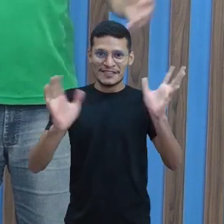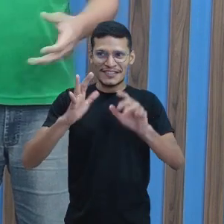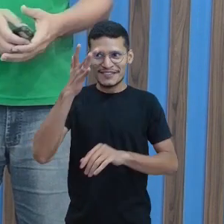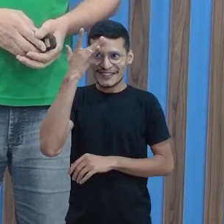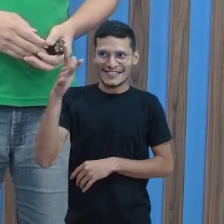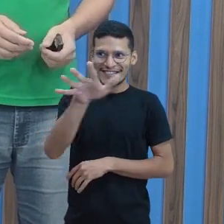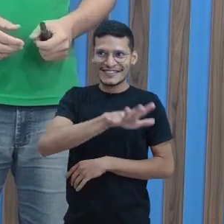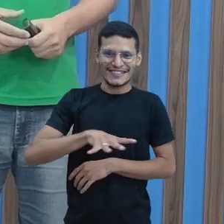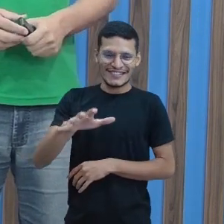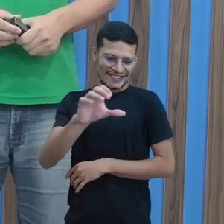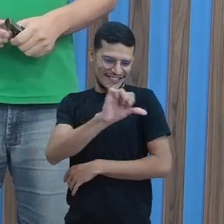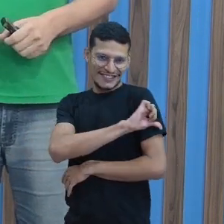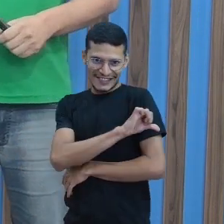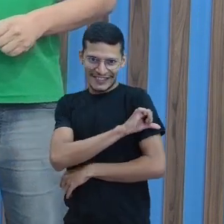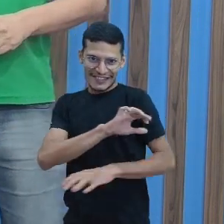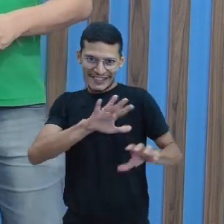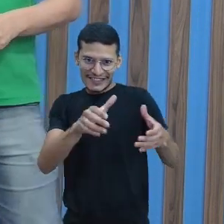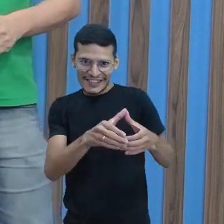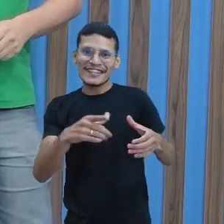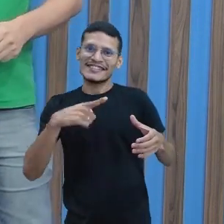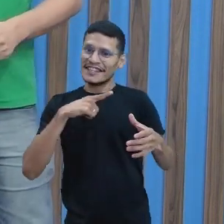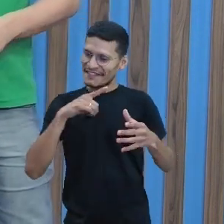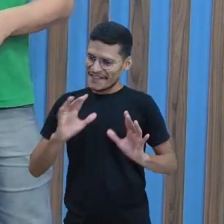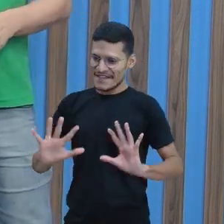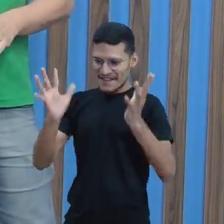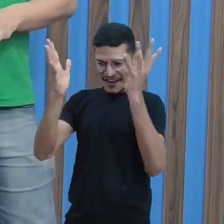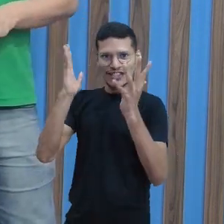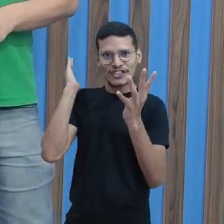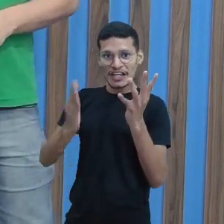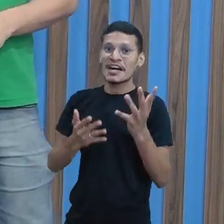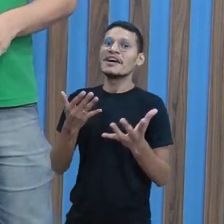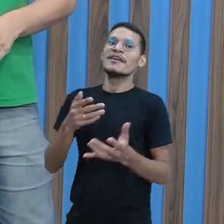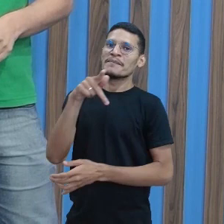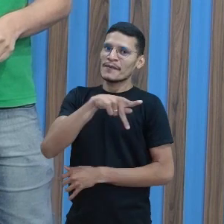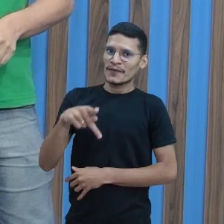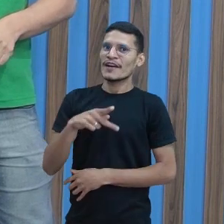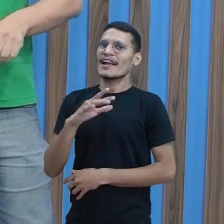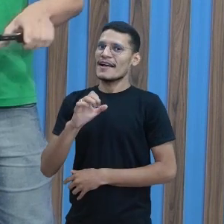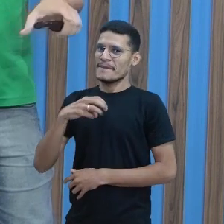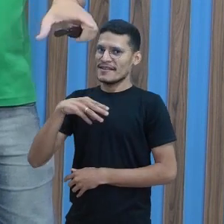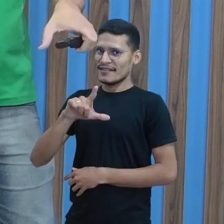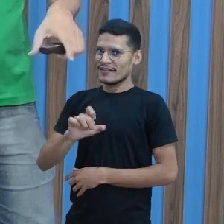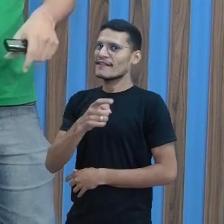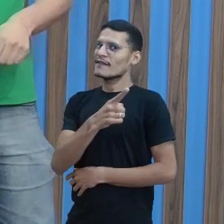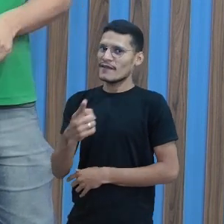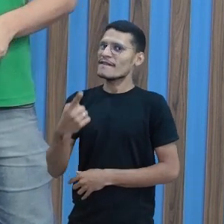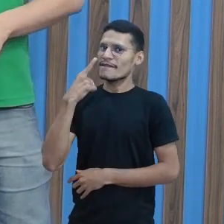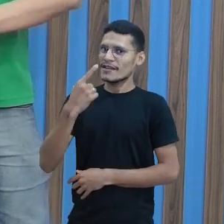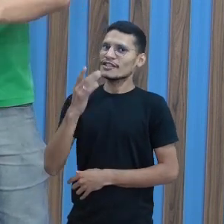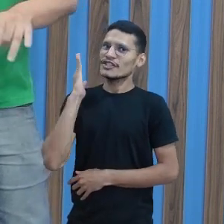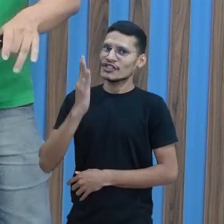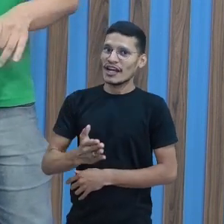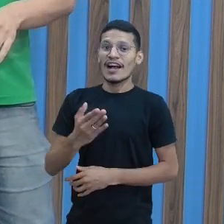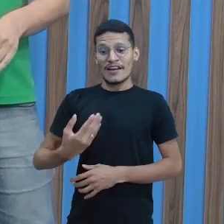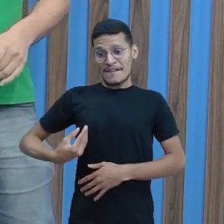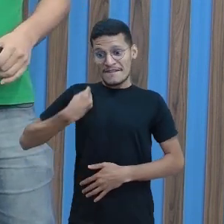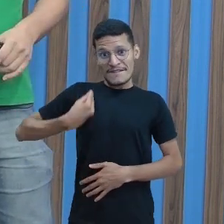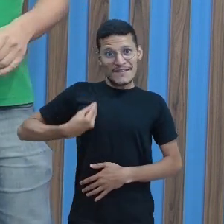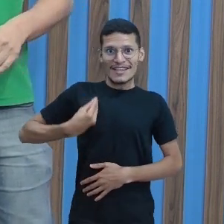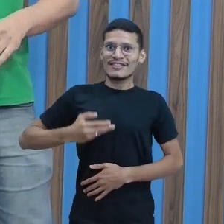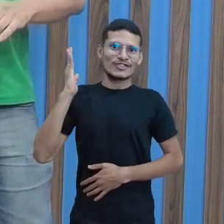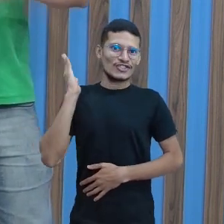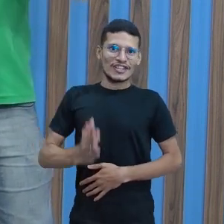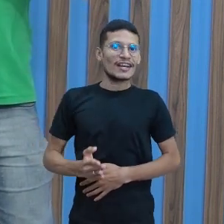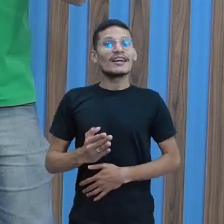Salve, salve, galerinha do nono ano. Depois dessa farra bacana aí da professora Camille, né? Então vocês viram aí, né? Tudo ao vivo. A